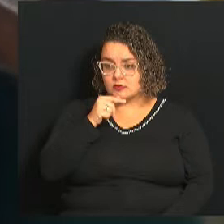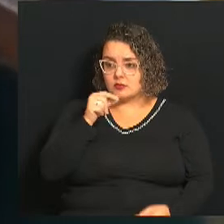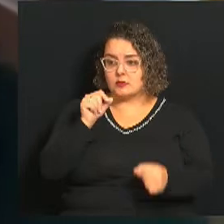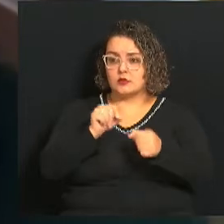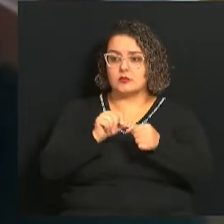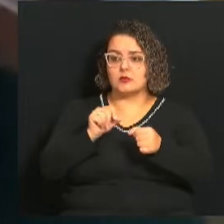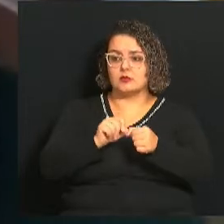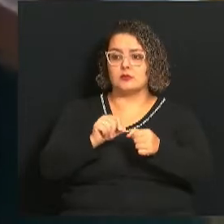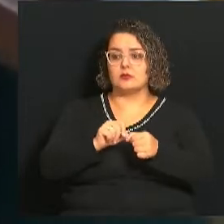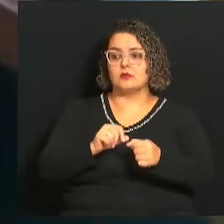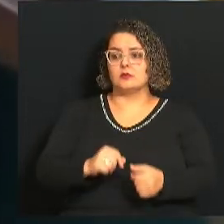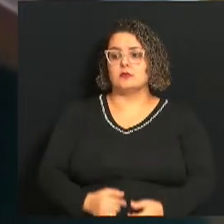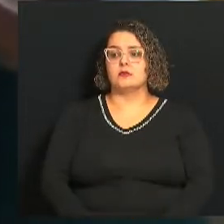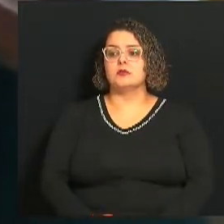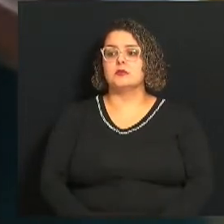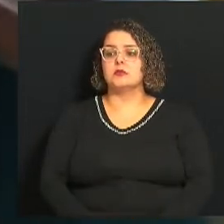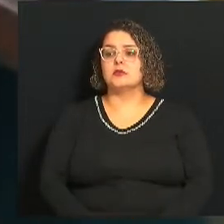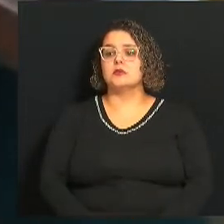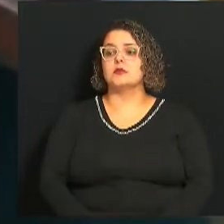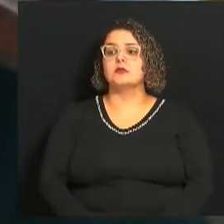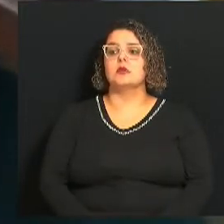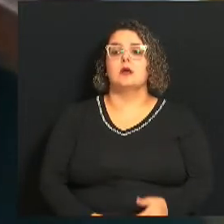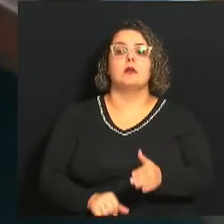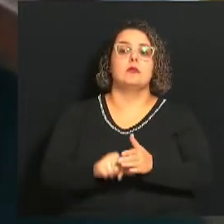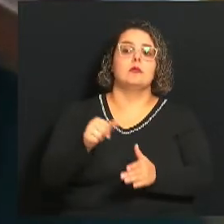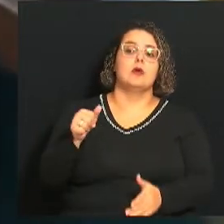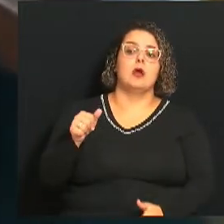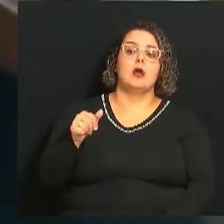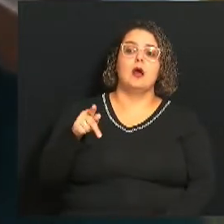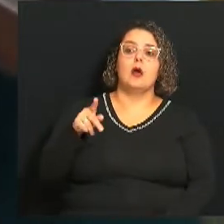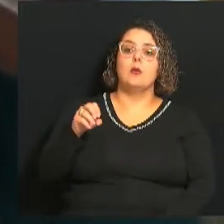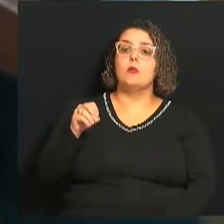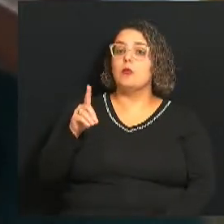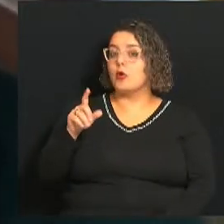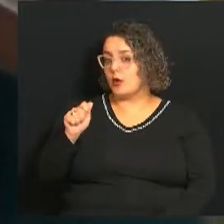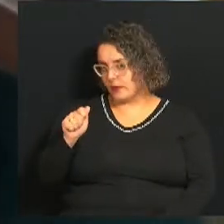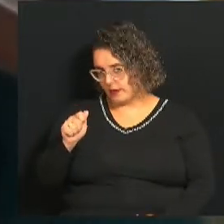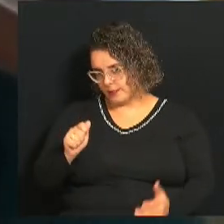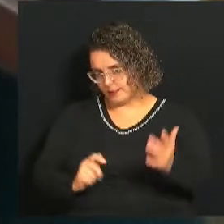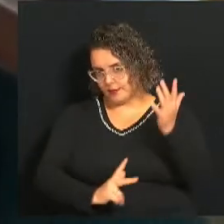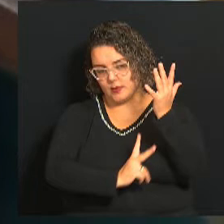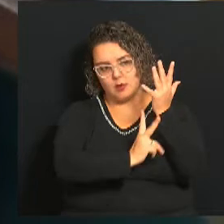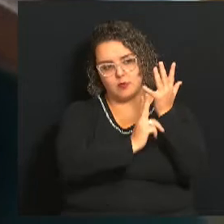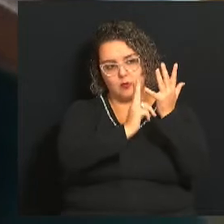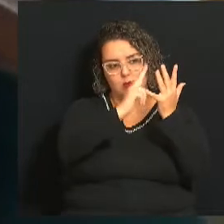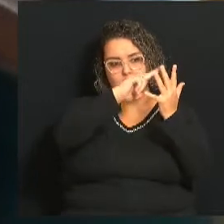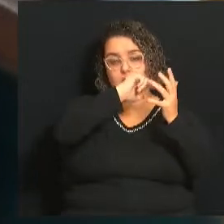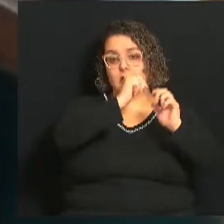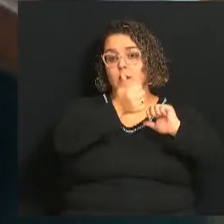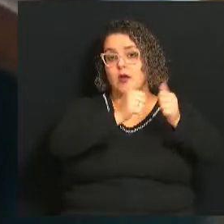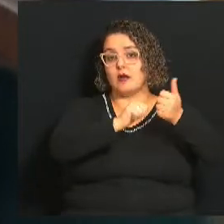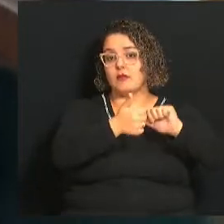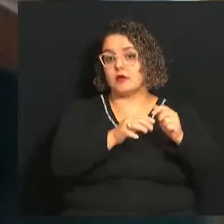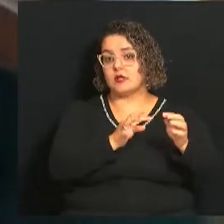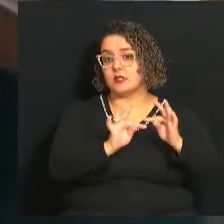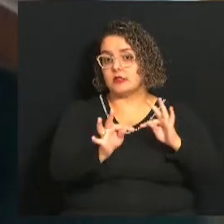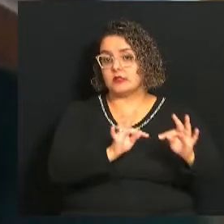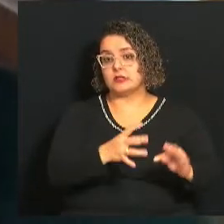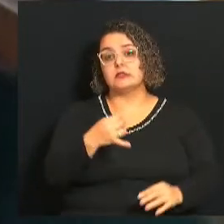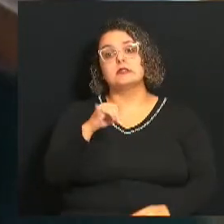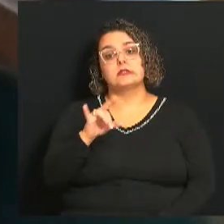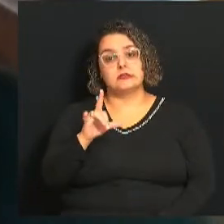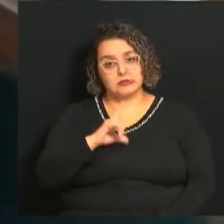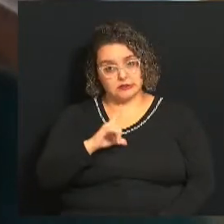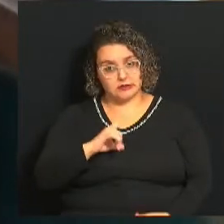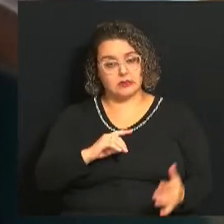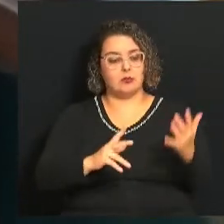Bom, primeiro, que a poda tem uma avaliação técnica, se há necessidade da